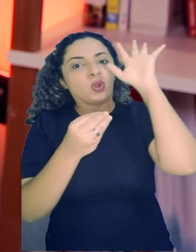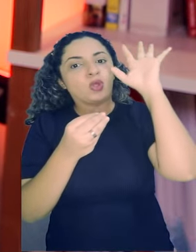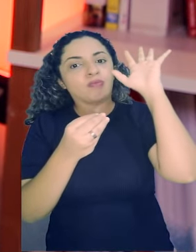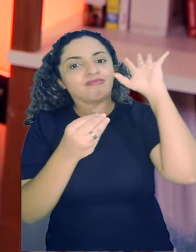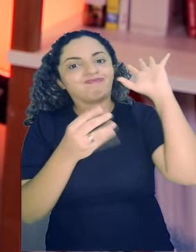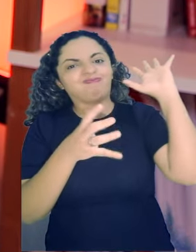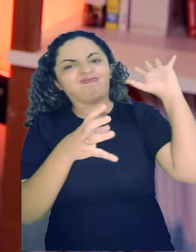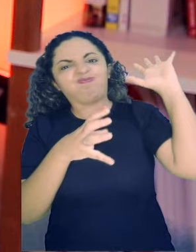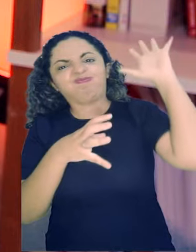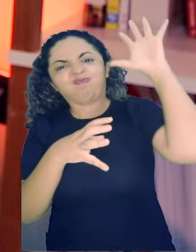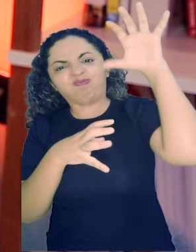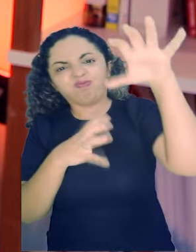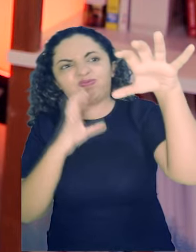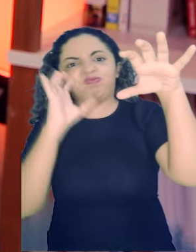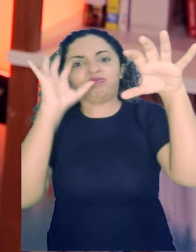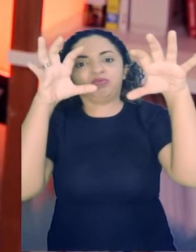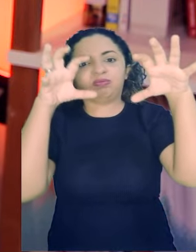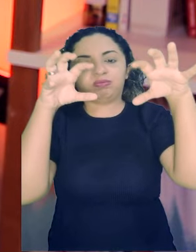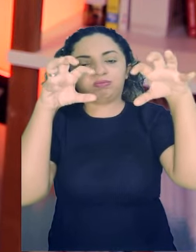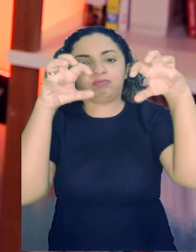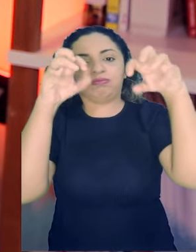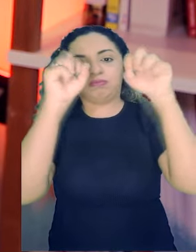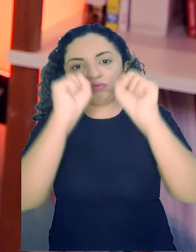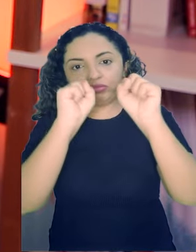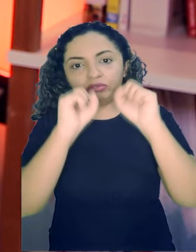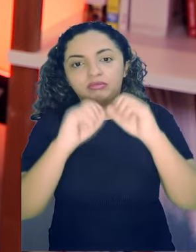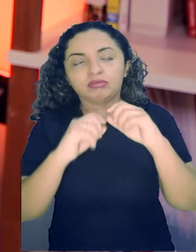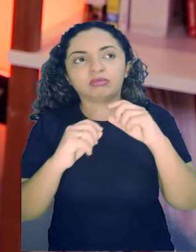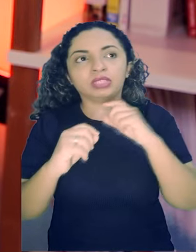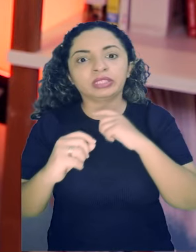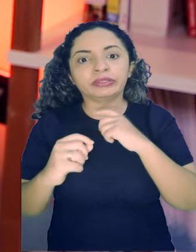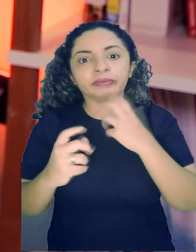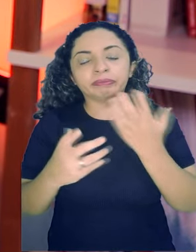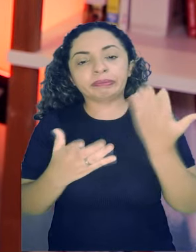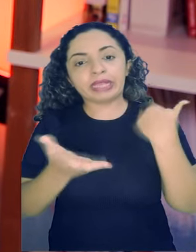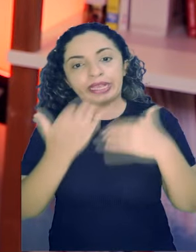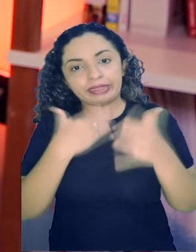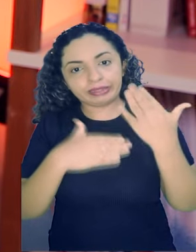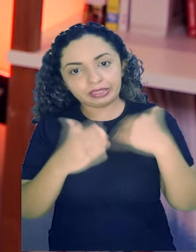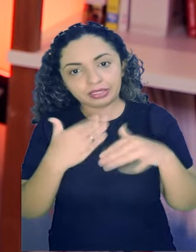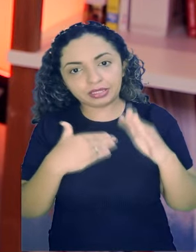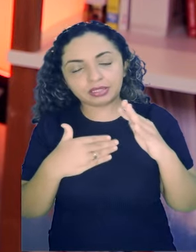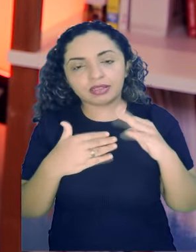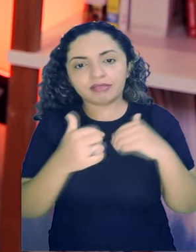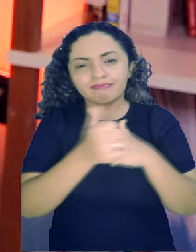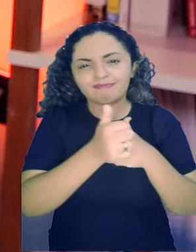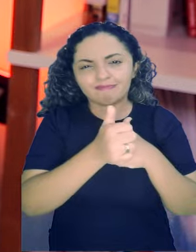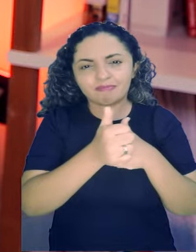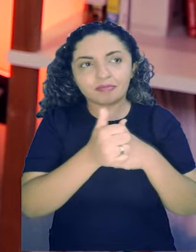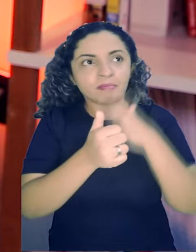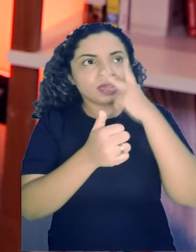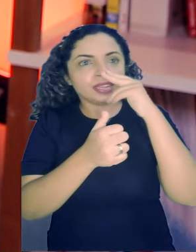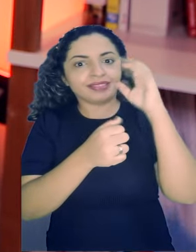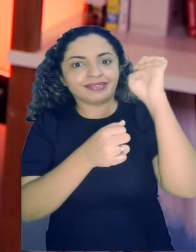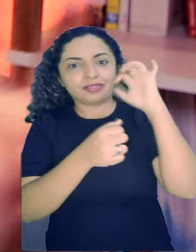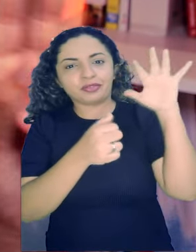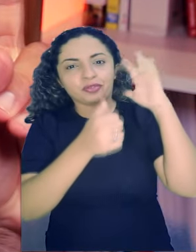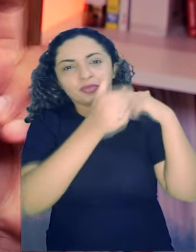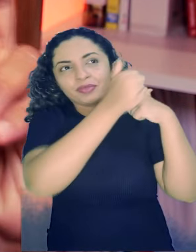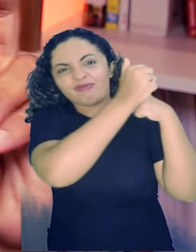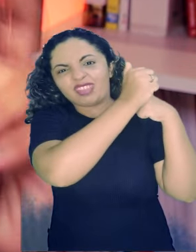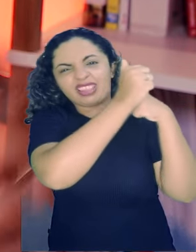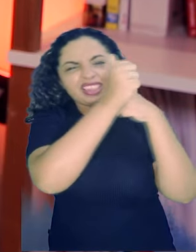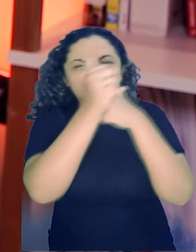perseguição a árabes e israelenses. E como essa disputa entre a